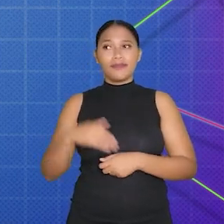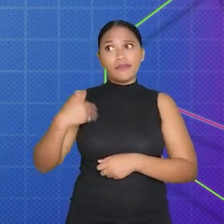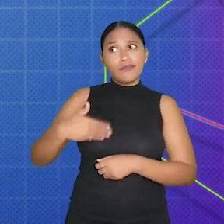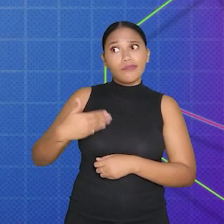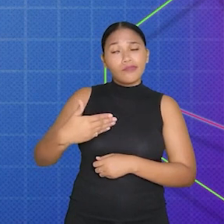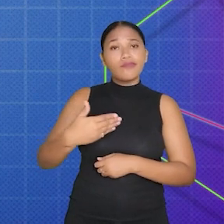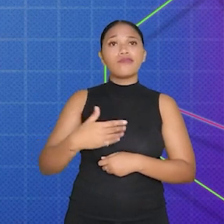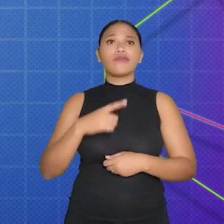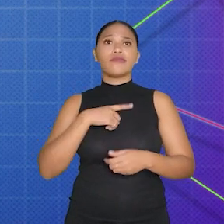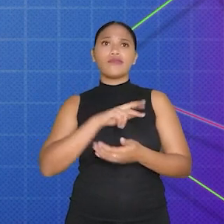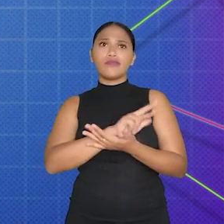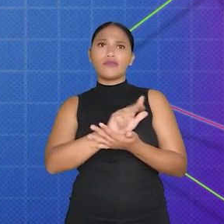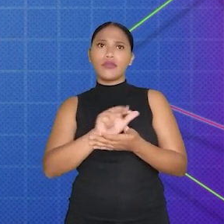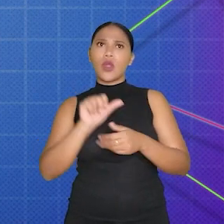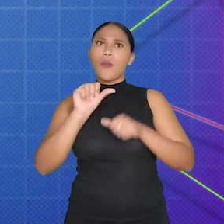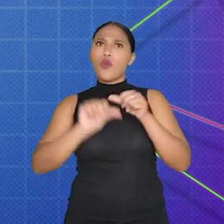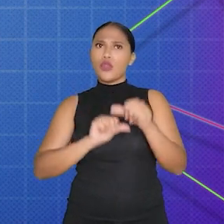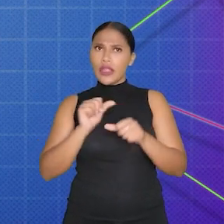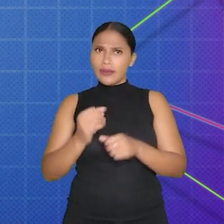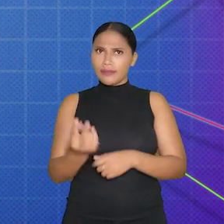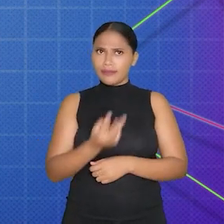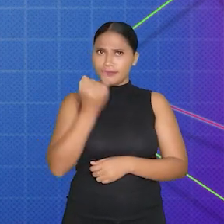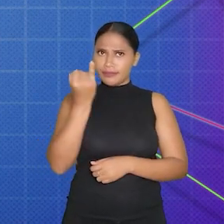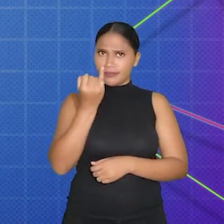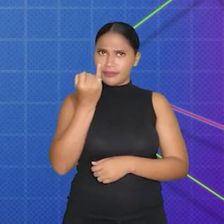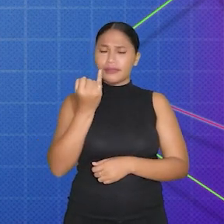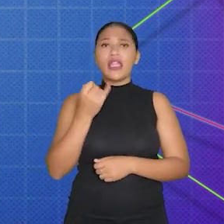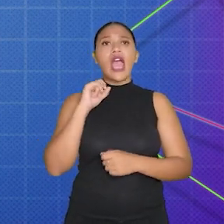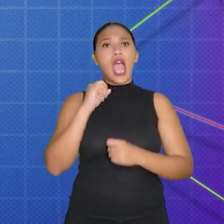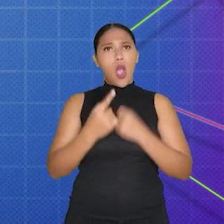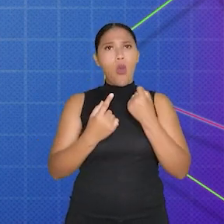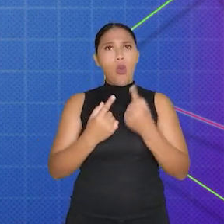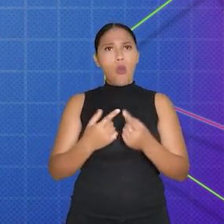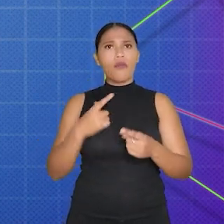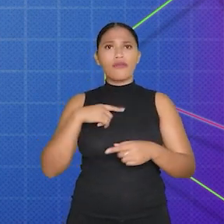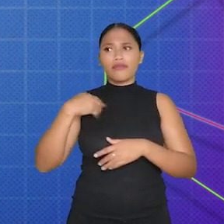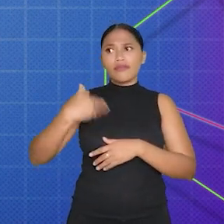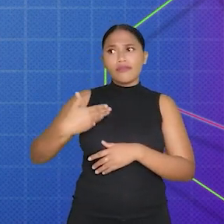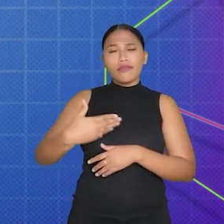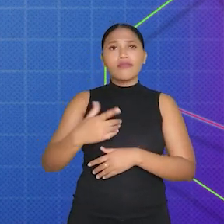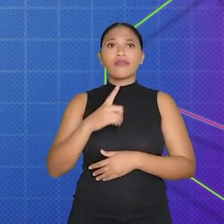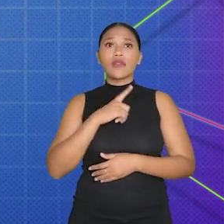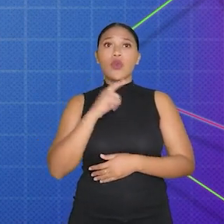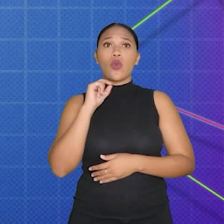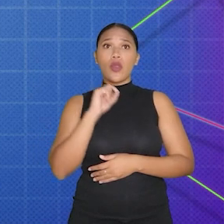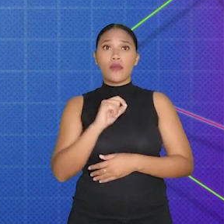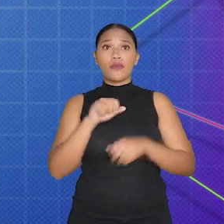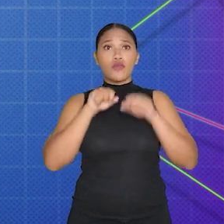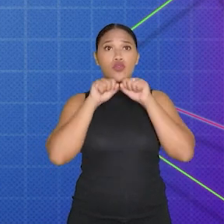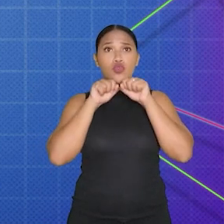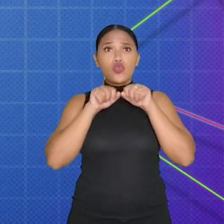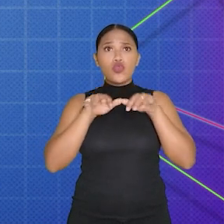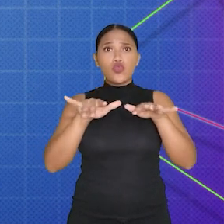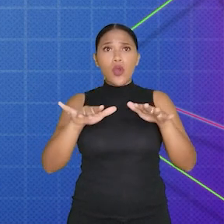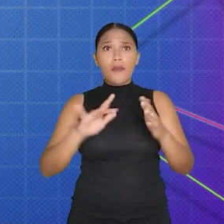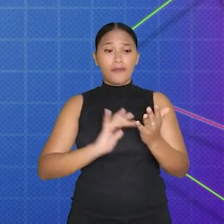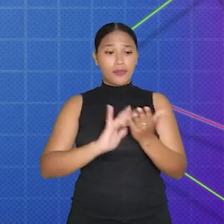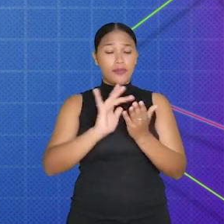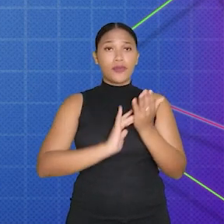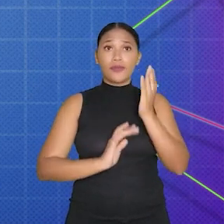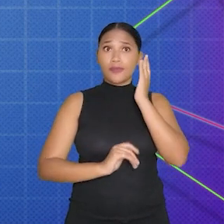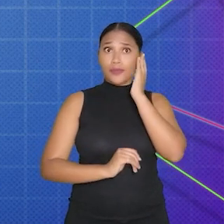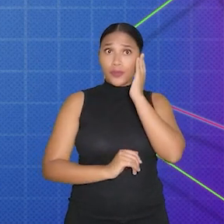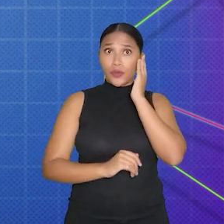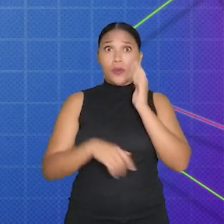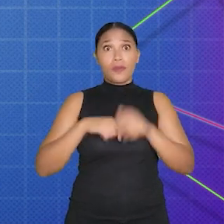últimos anos, a navegação na web tem passado por uma série de mudanças significativas. Algumas das tendências recentes incluem a proliferação